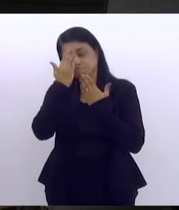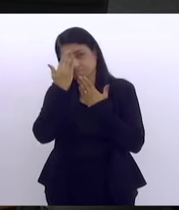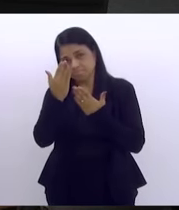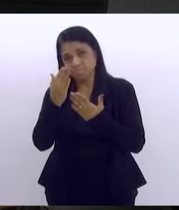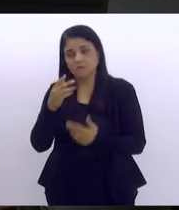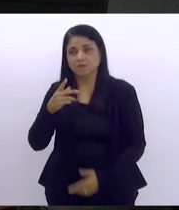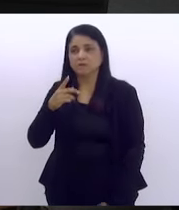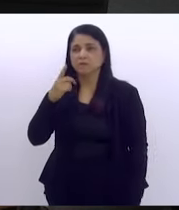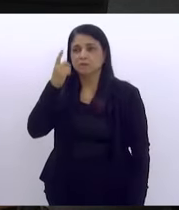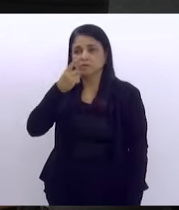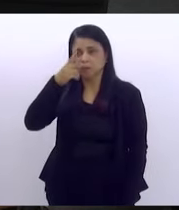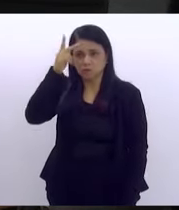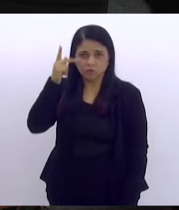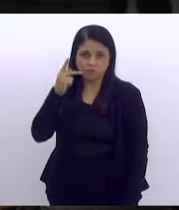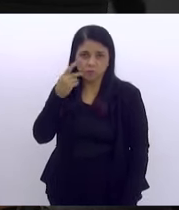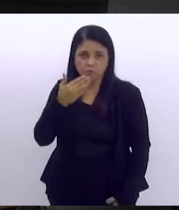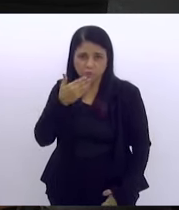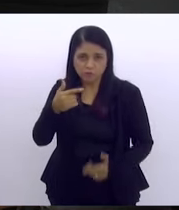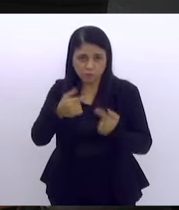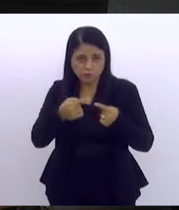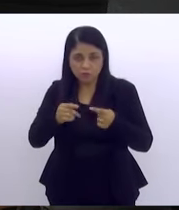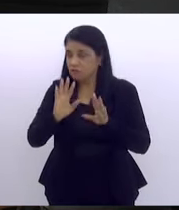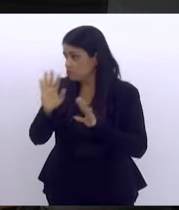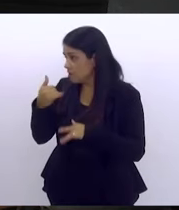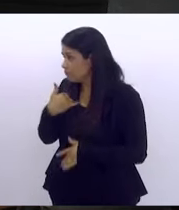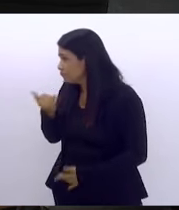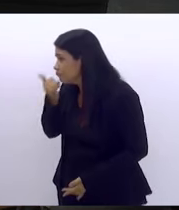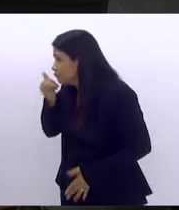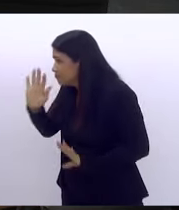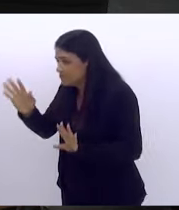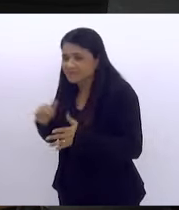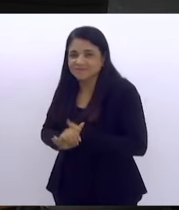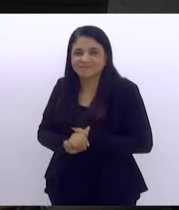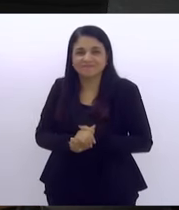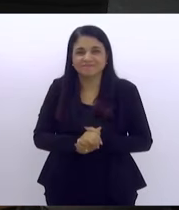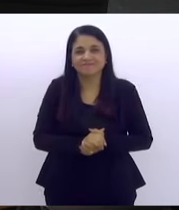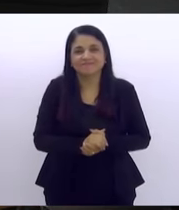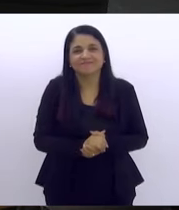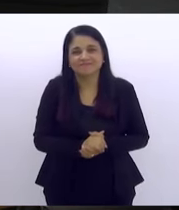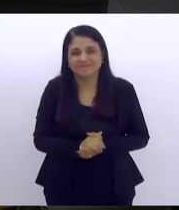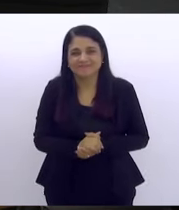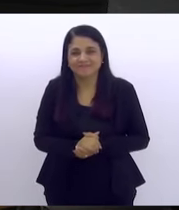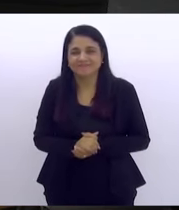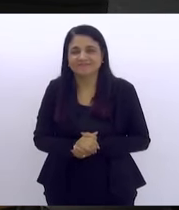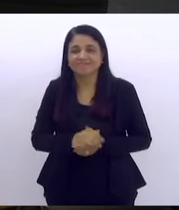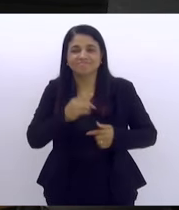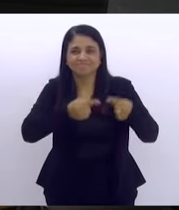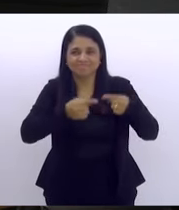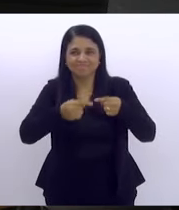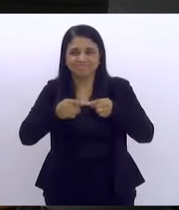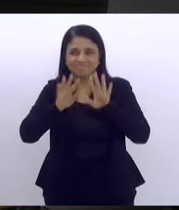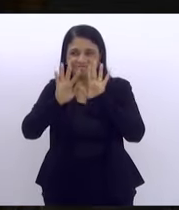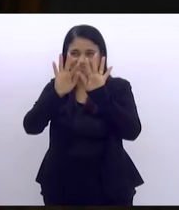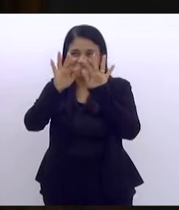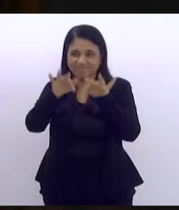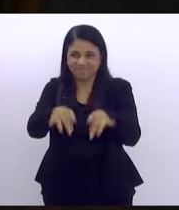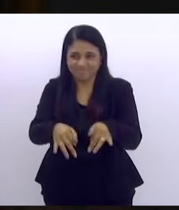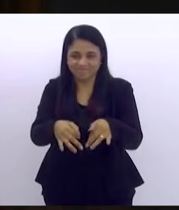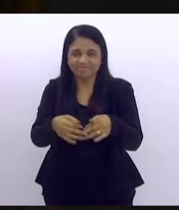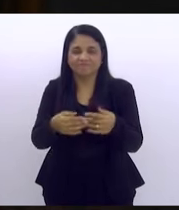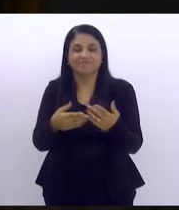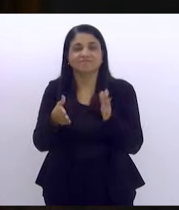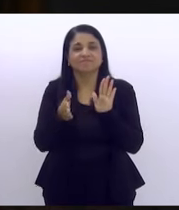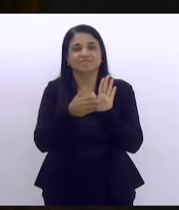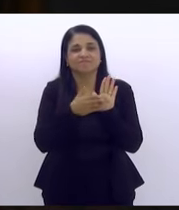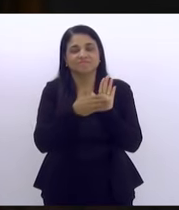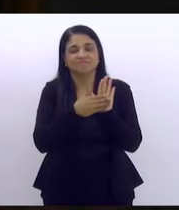para discutir. Já falou, perdão. Não havendo mais quem queira discutir, encerrada a discussão, a